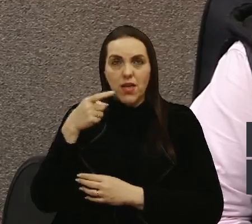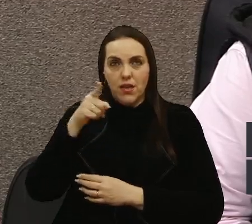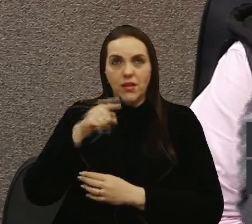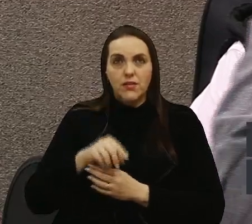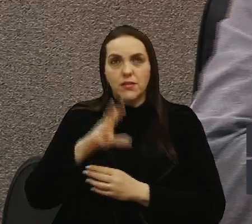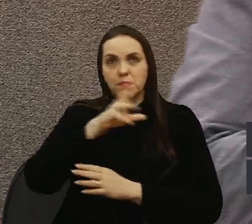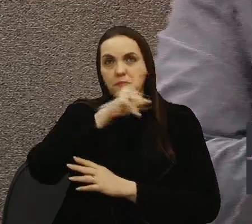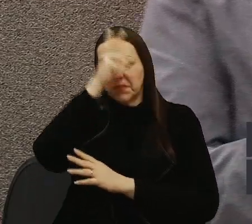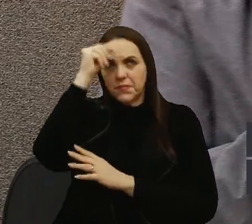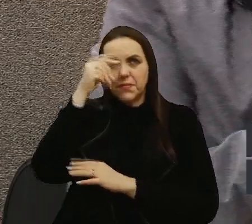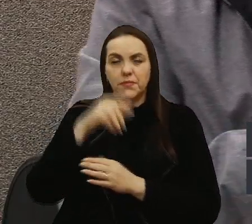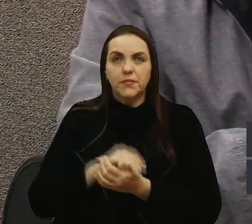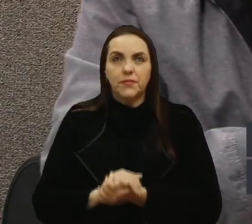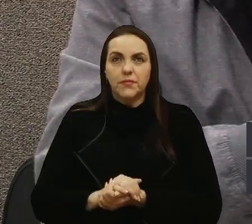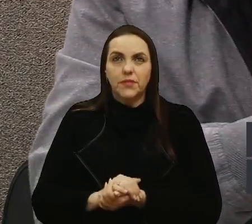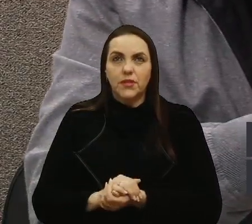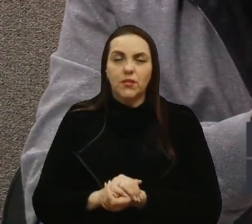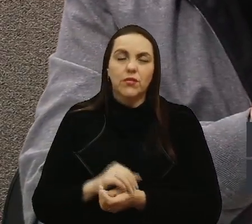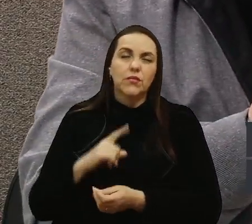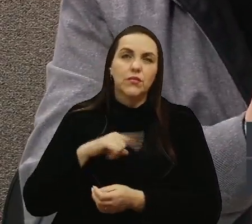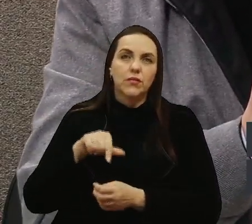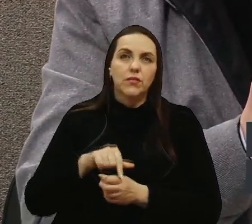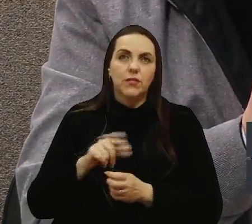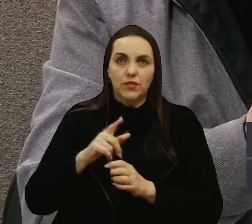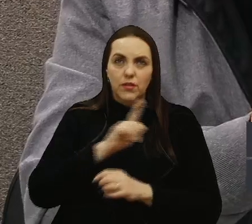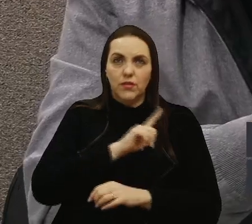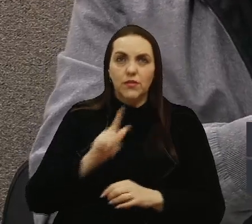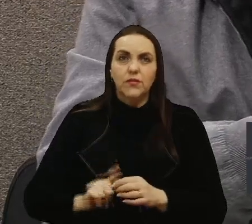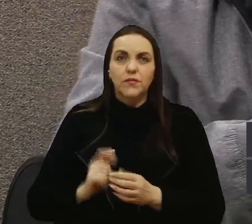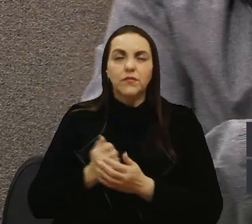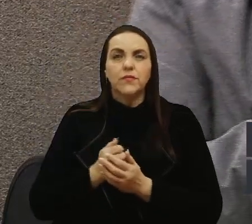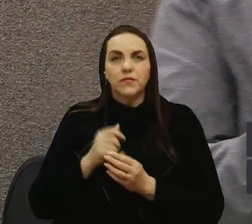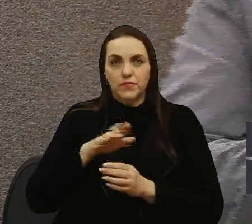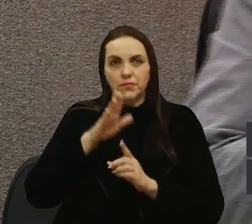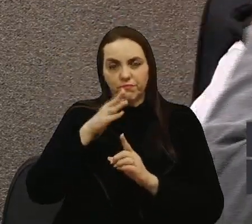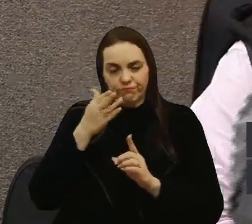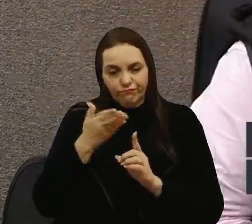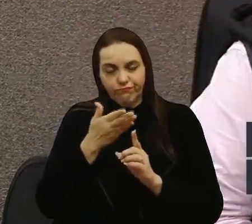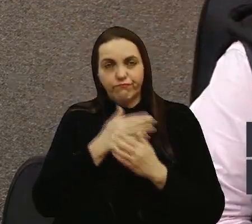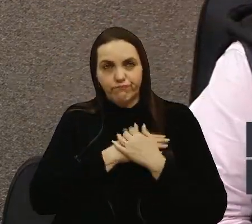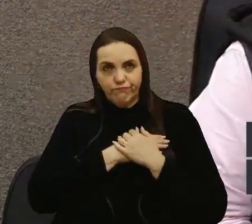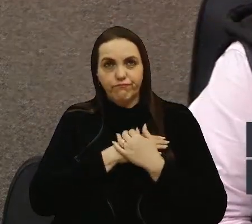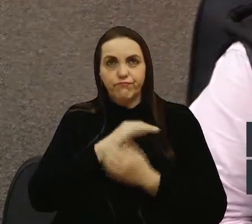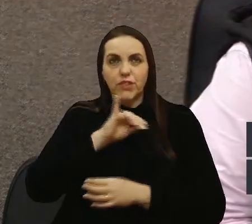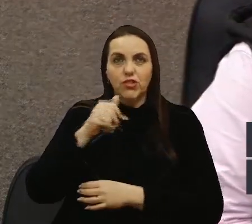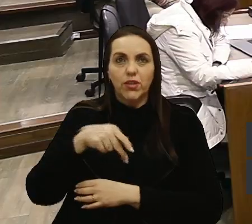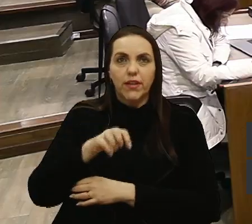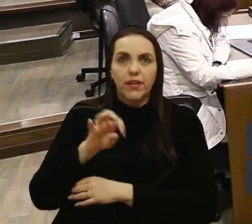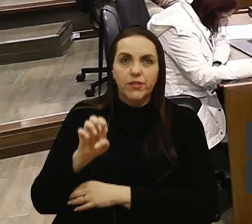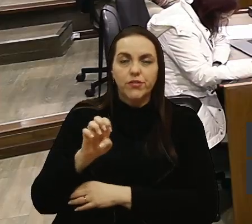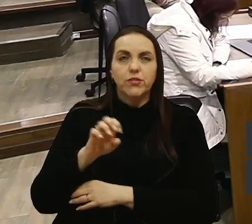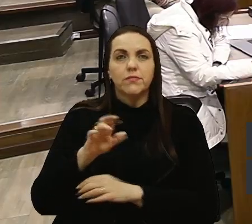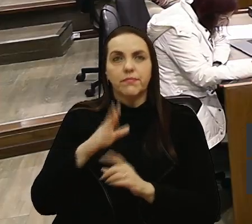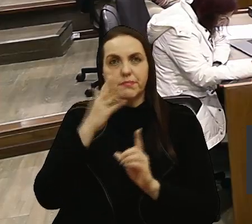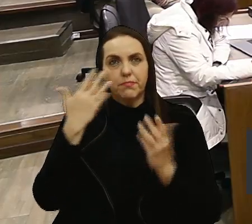gratificada no governo. Então, o meu voto de pesar para a Janete e meu voto de congratulação para o prefeito Adiló. Obrigado.